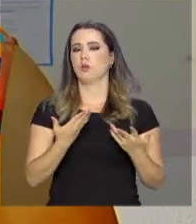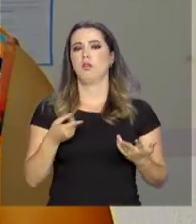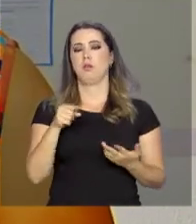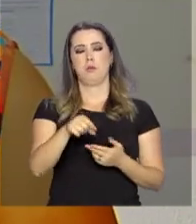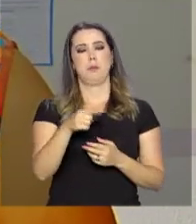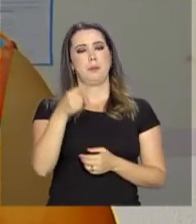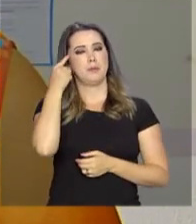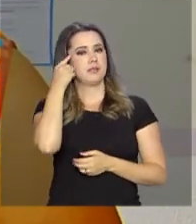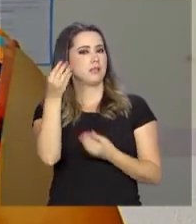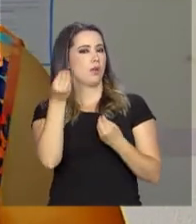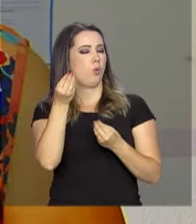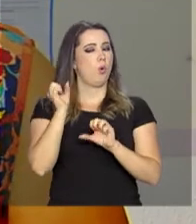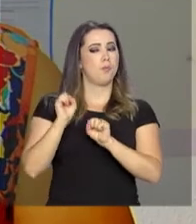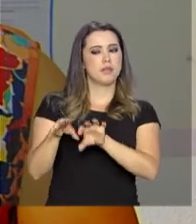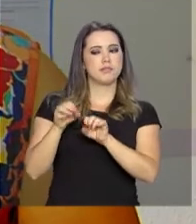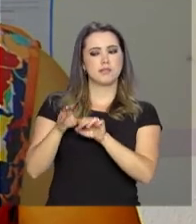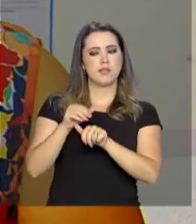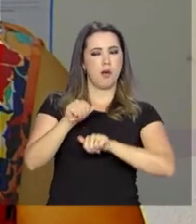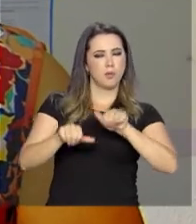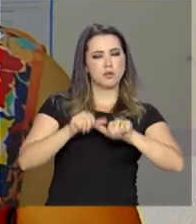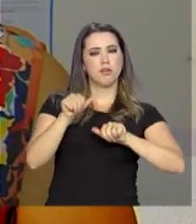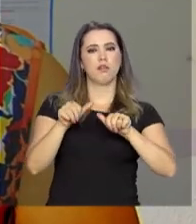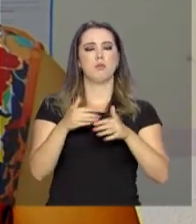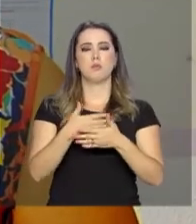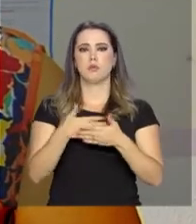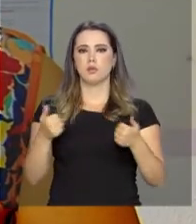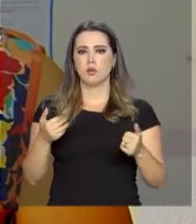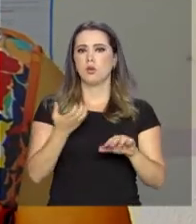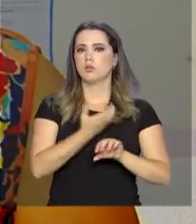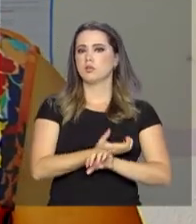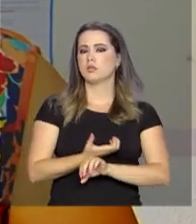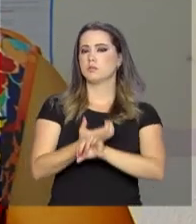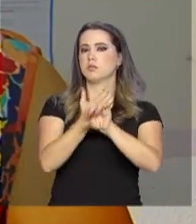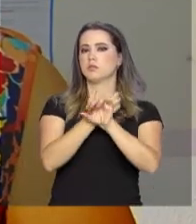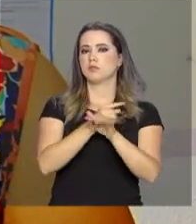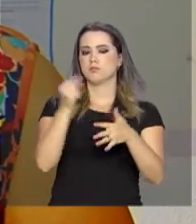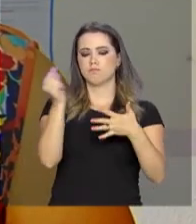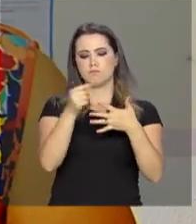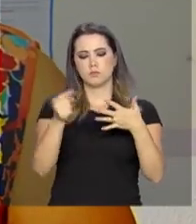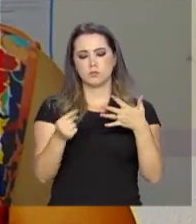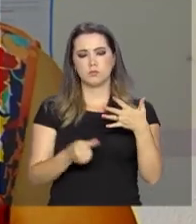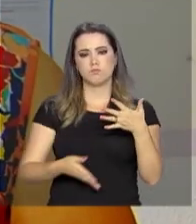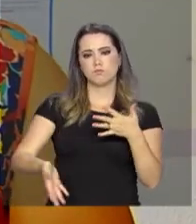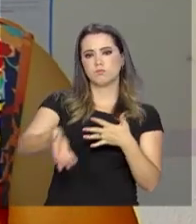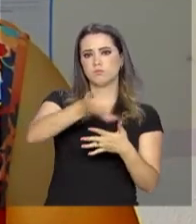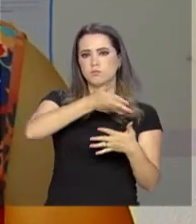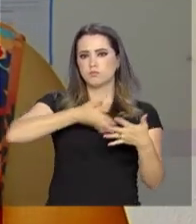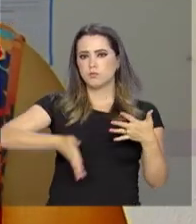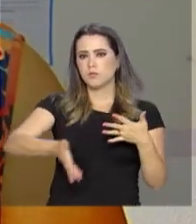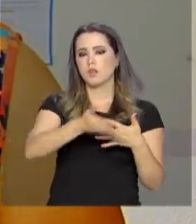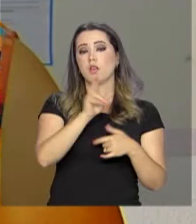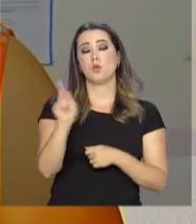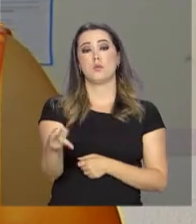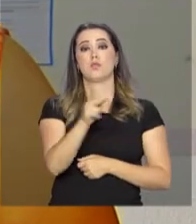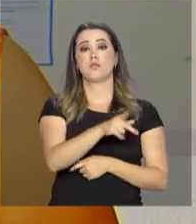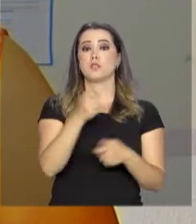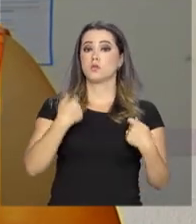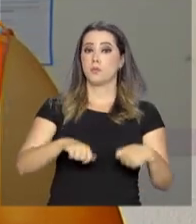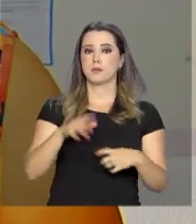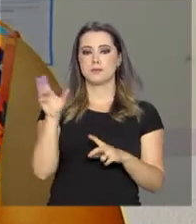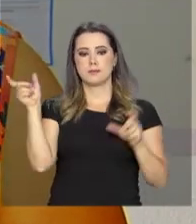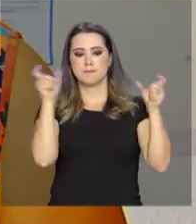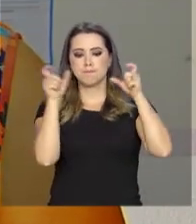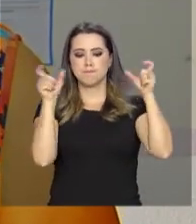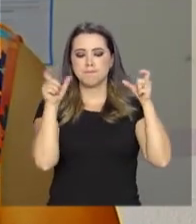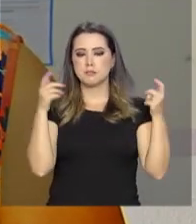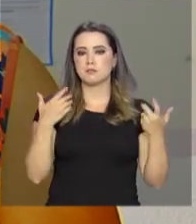mudanças na metodologia, mudanças nos conteúdos que perpassam entre eles e que o professor precisa estar atento.